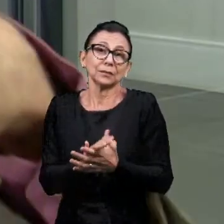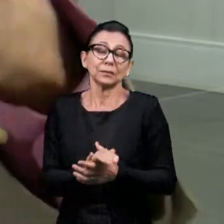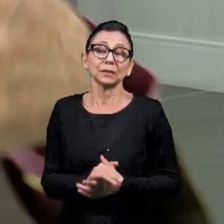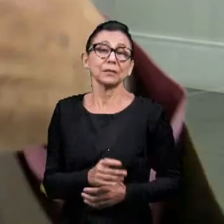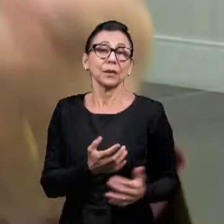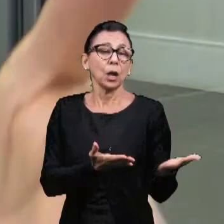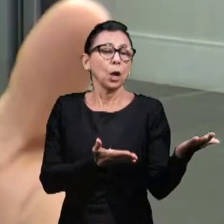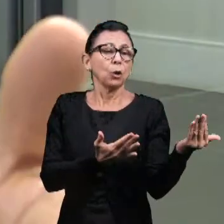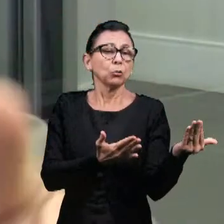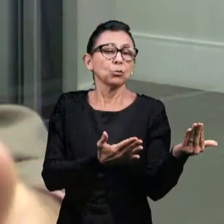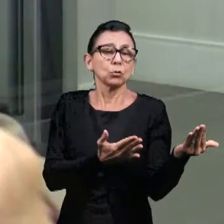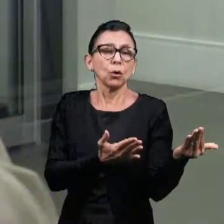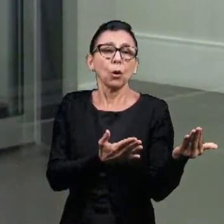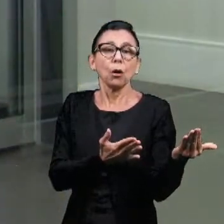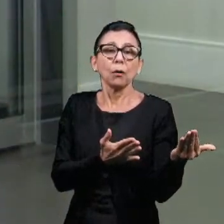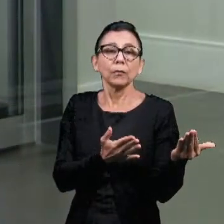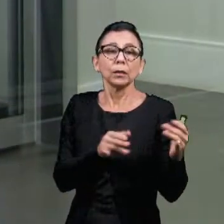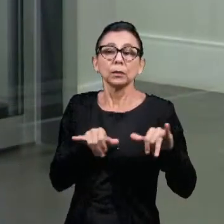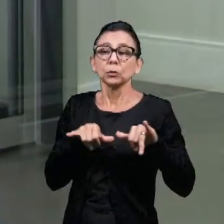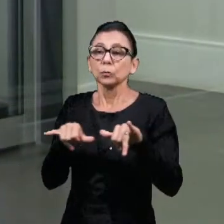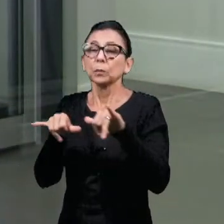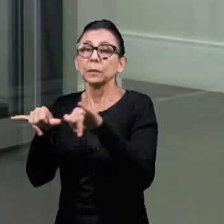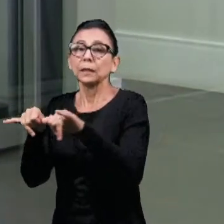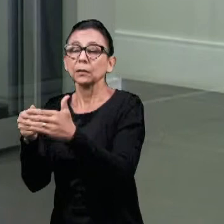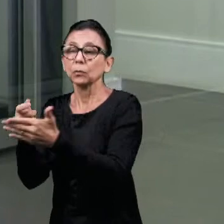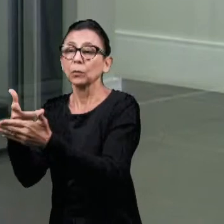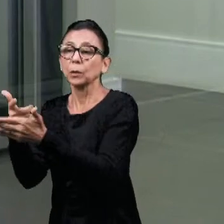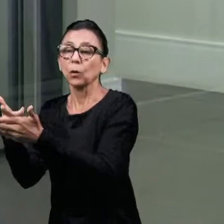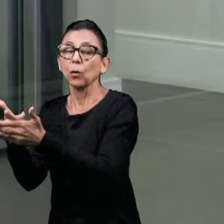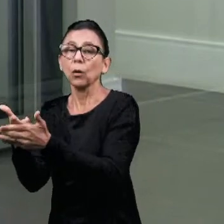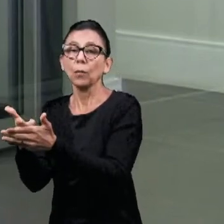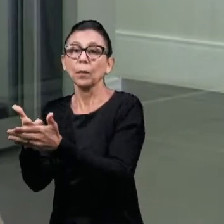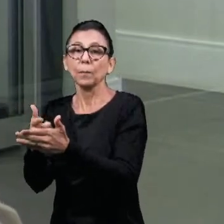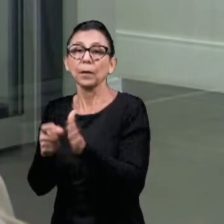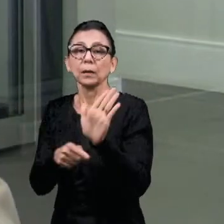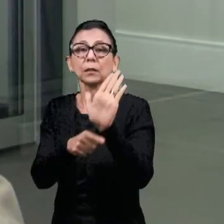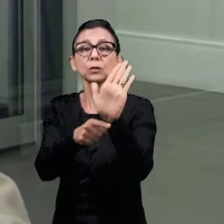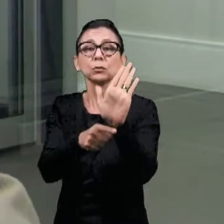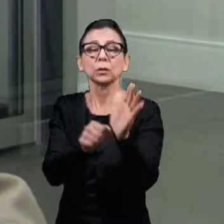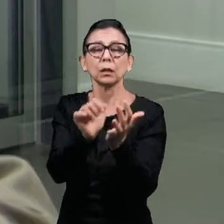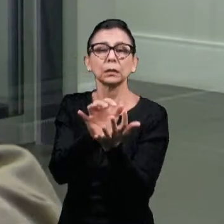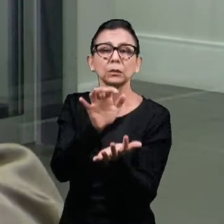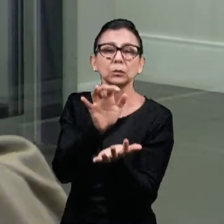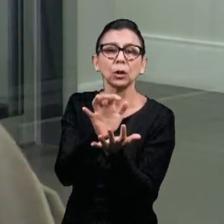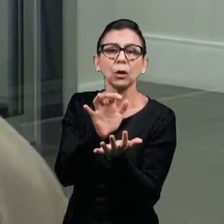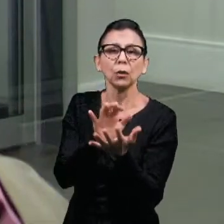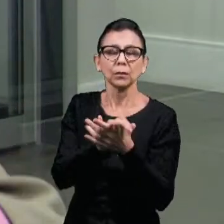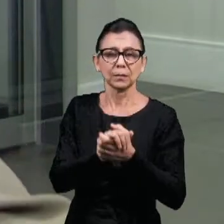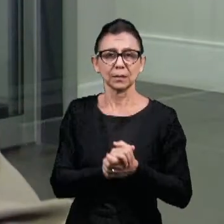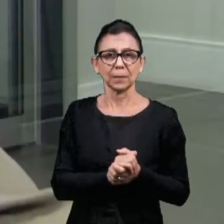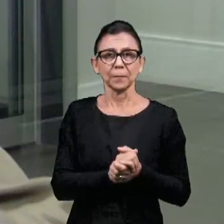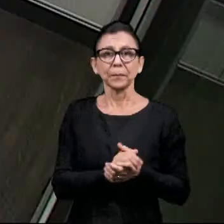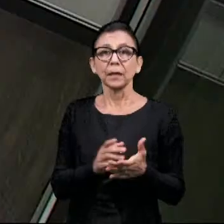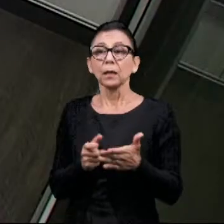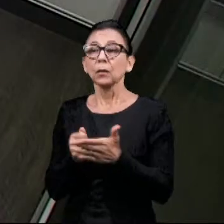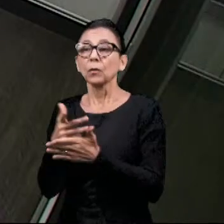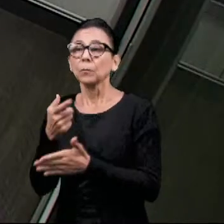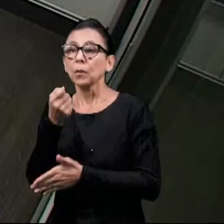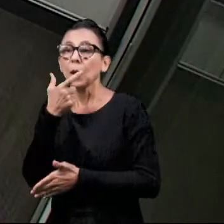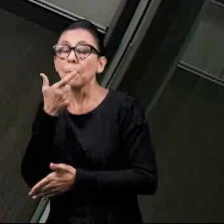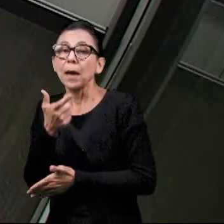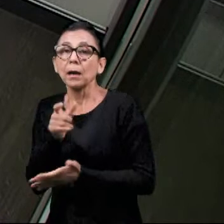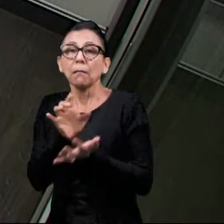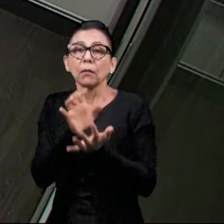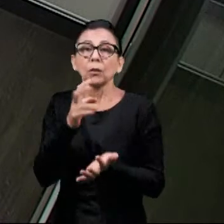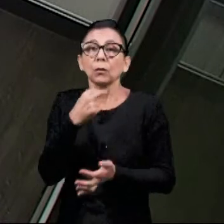do supermercado fazer uma compra para o outro irmão, uma irmã mais idosa, comprar um remédio que ela não estava podendo ir. São